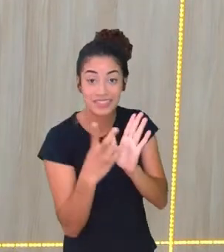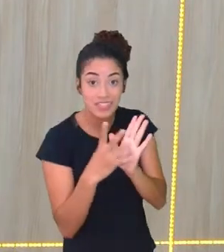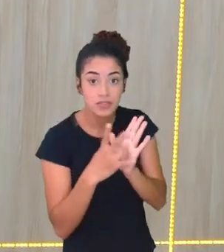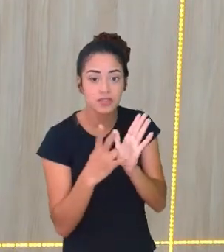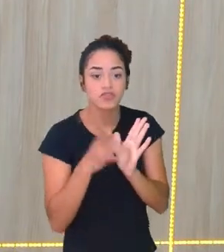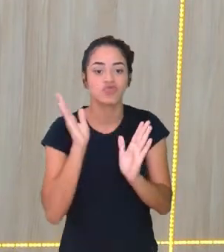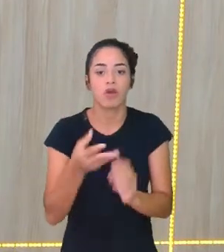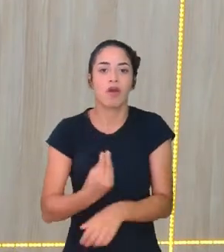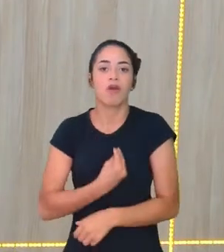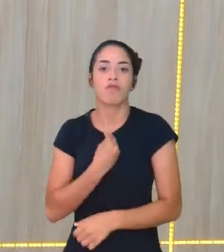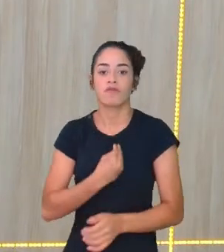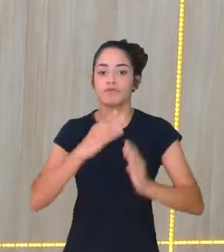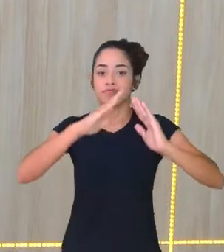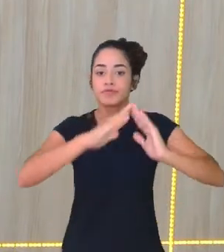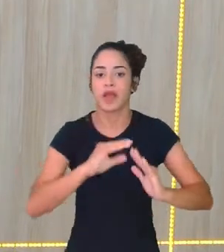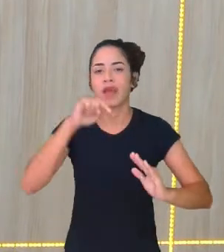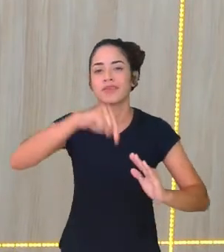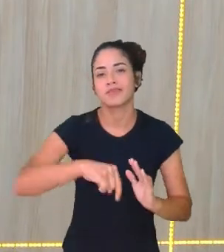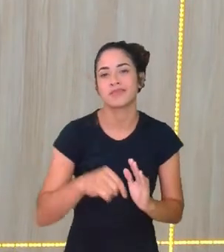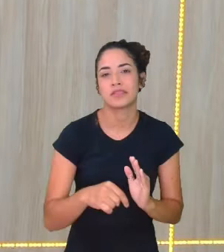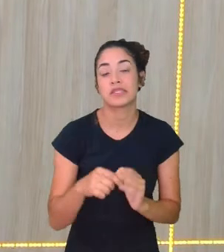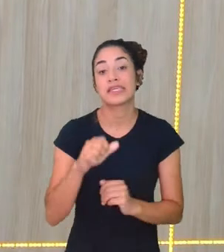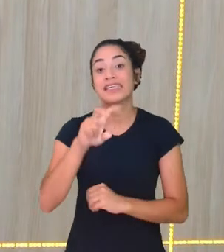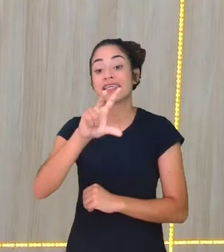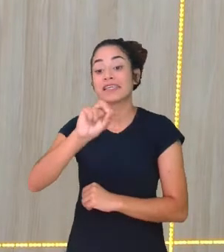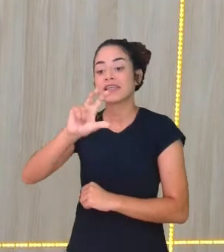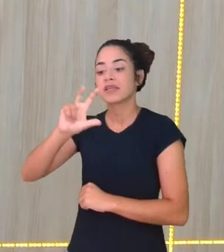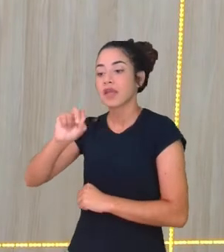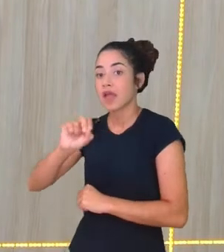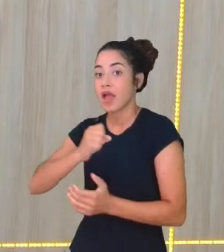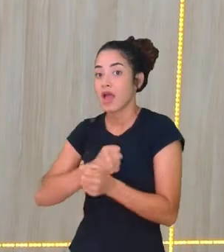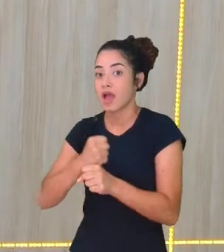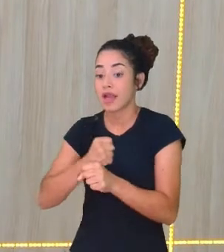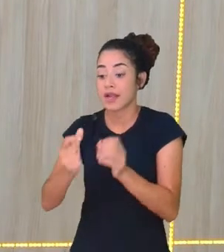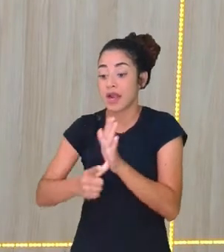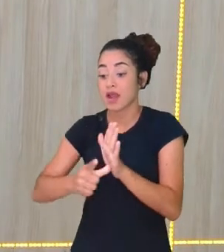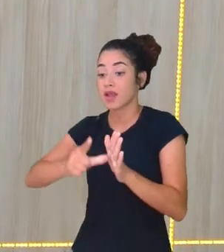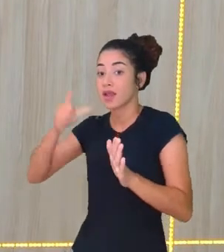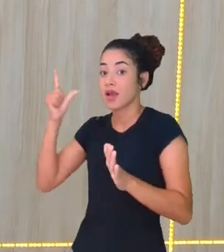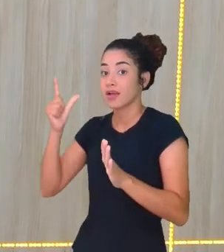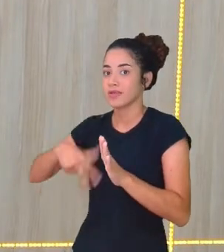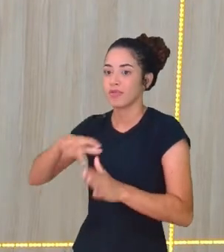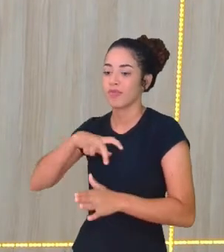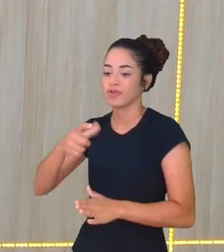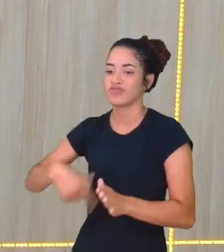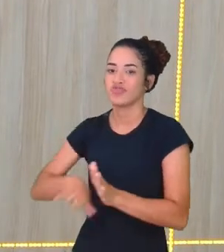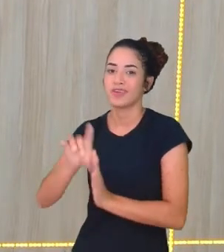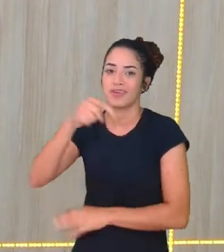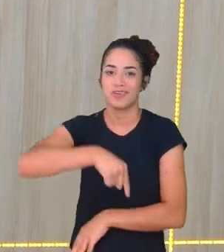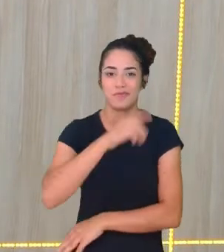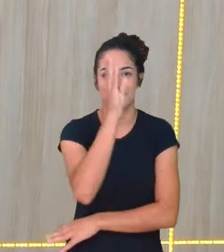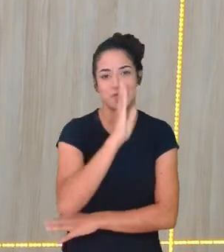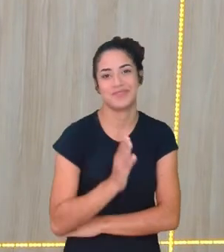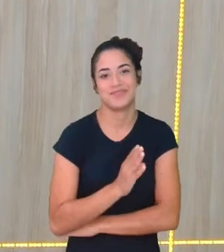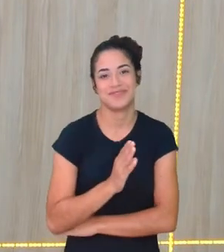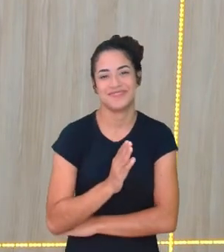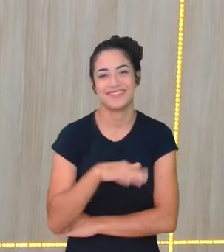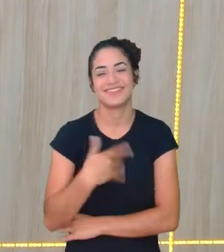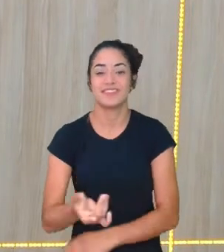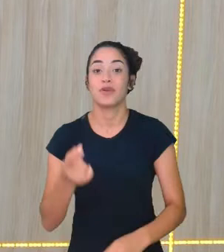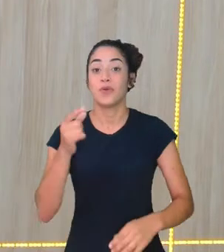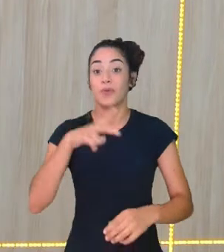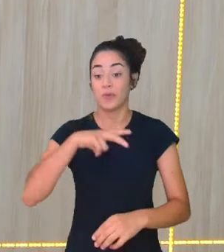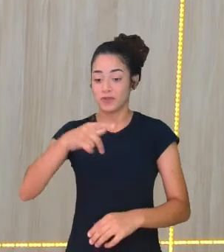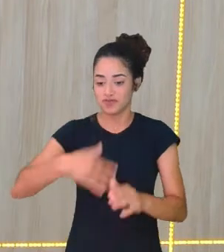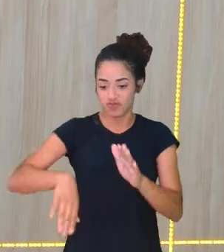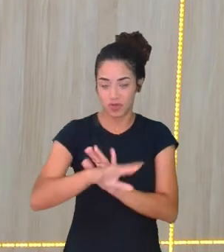Recife por volta de uns 500 anos antes da chegada dos portugueses Então os portugueses chegando no